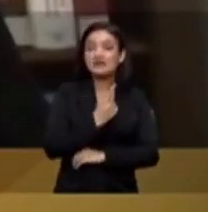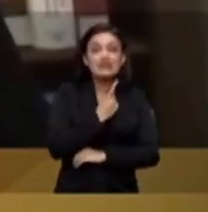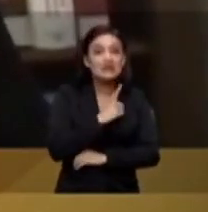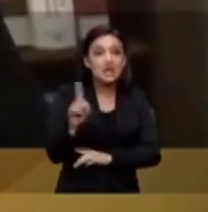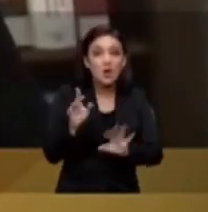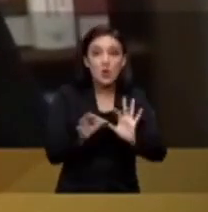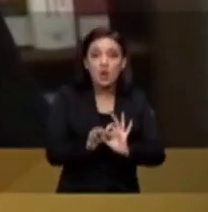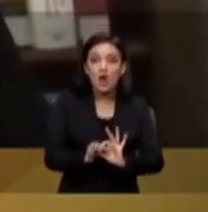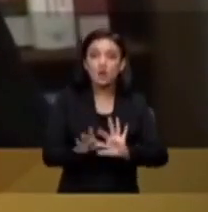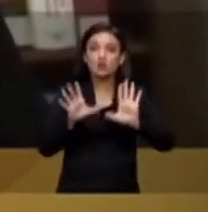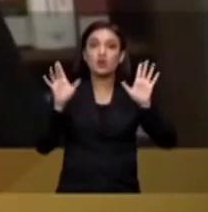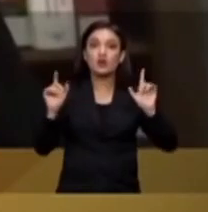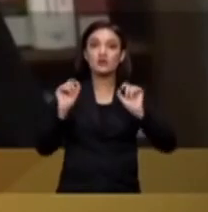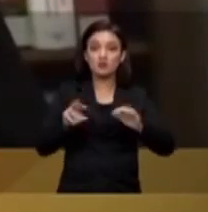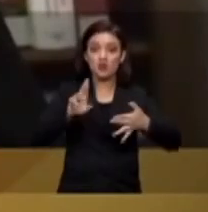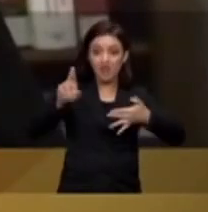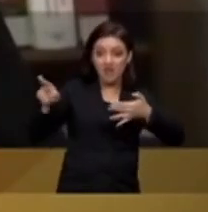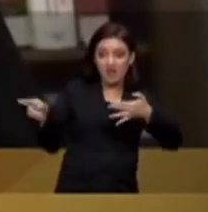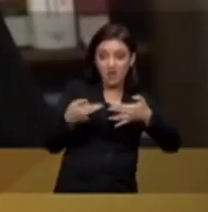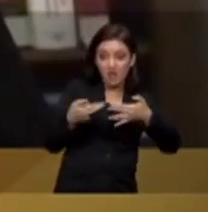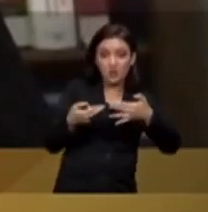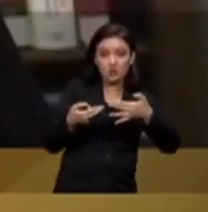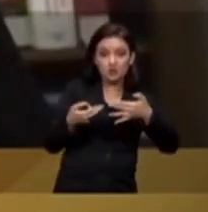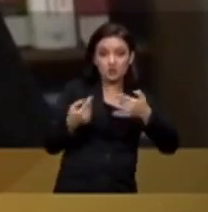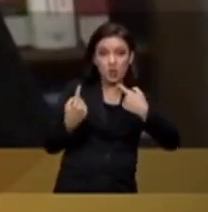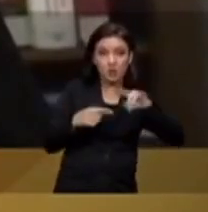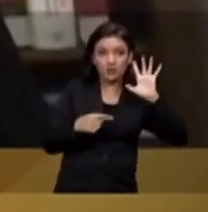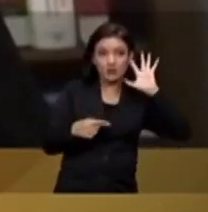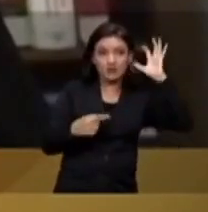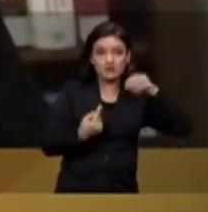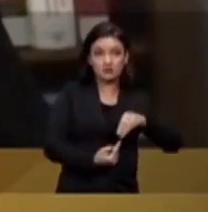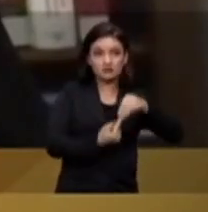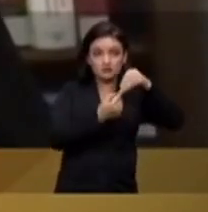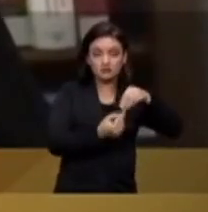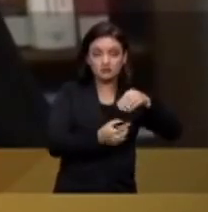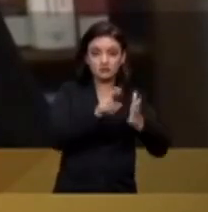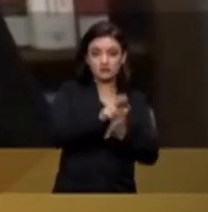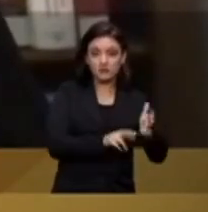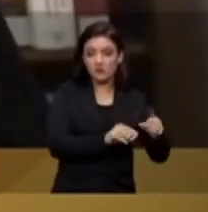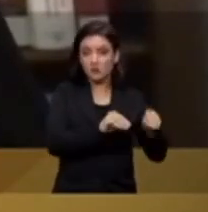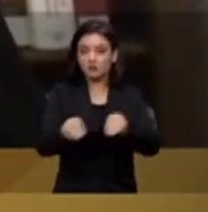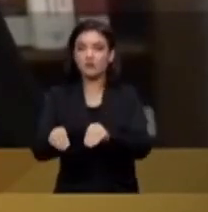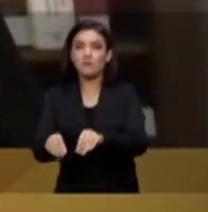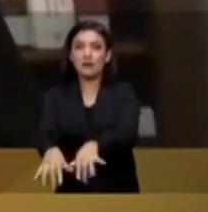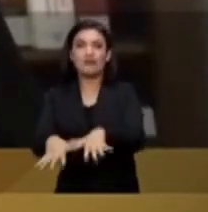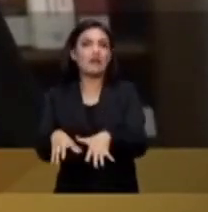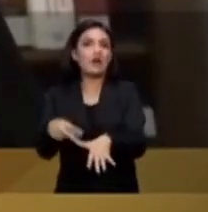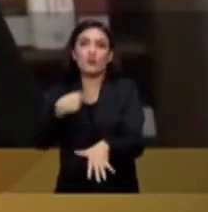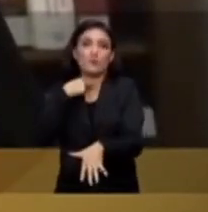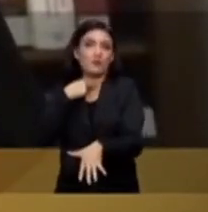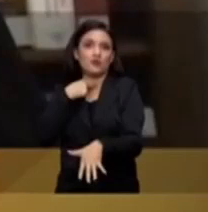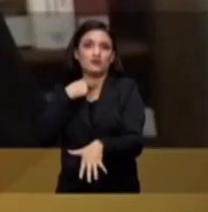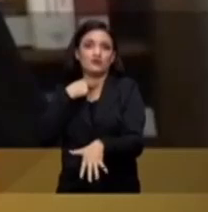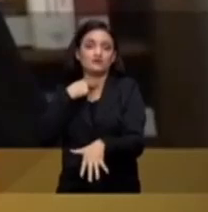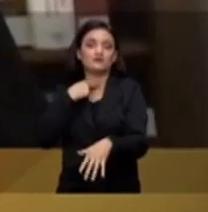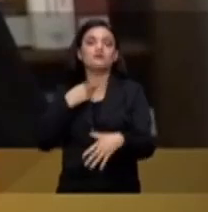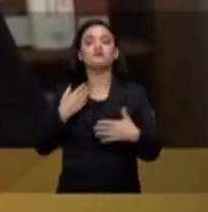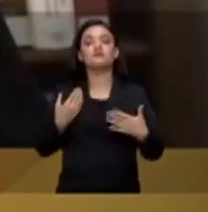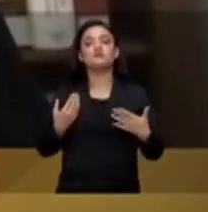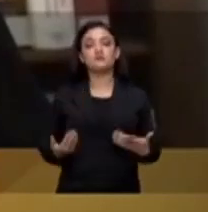a afetação de recursos interpostos contra a decisão monocrática do relator ao plenário. E aqui cito,